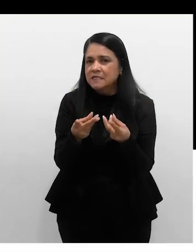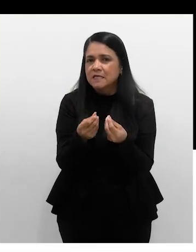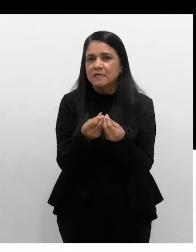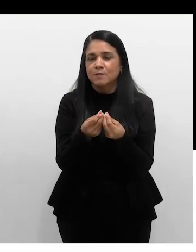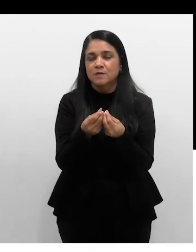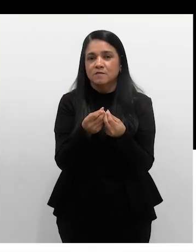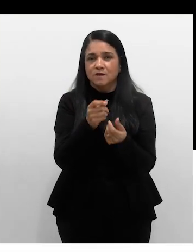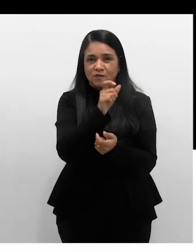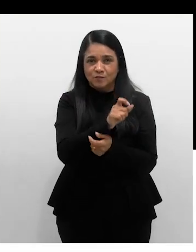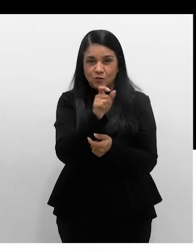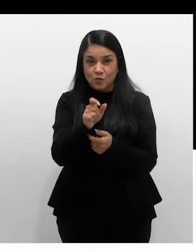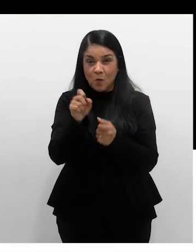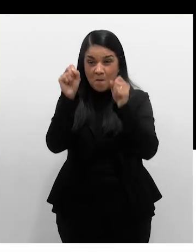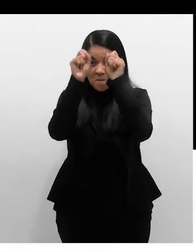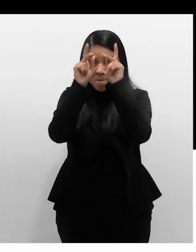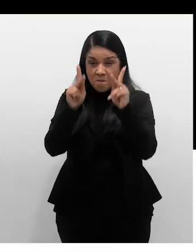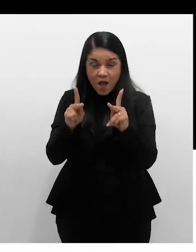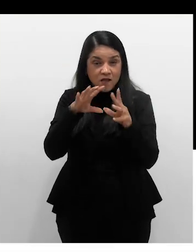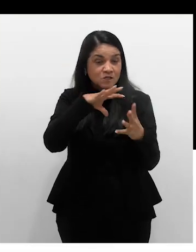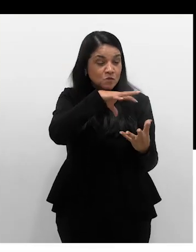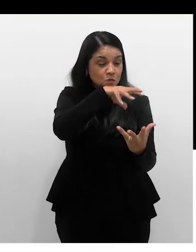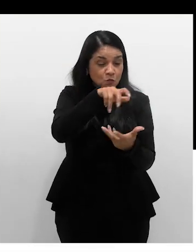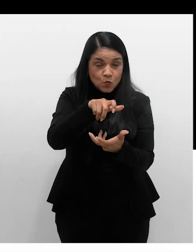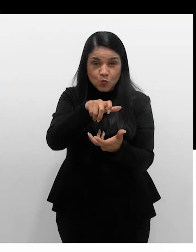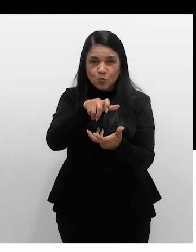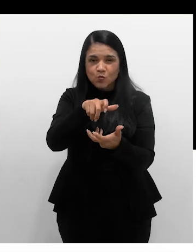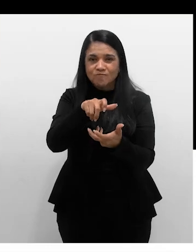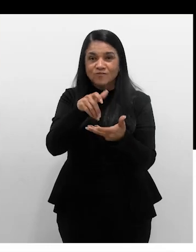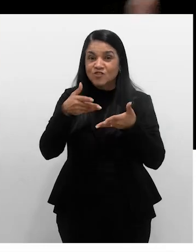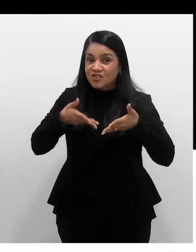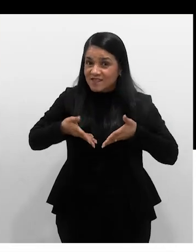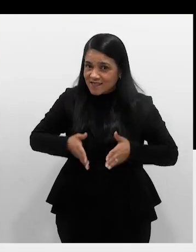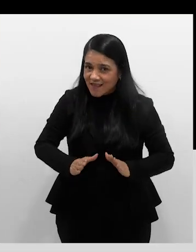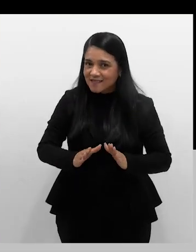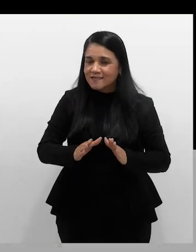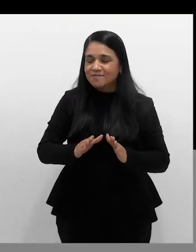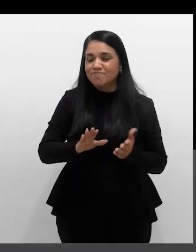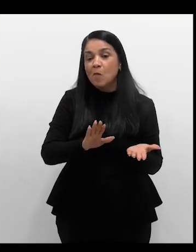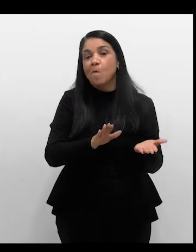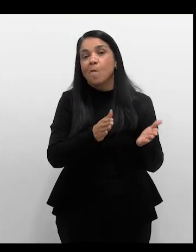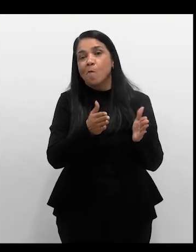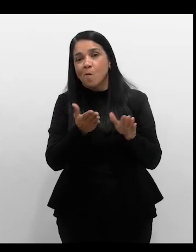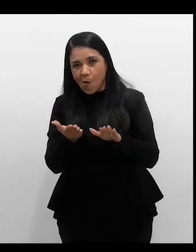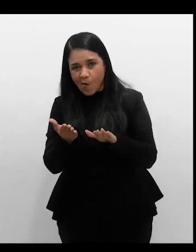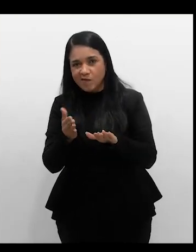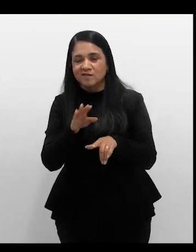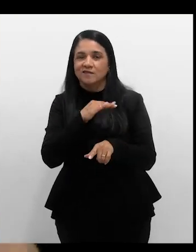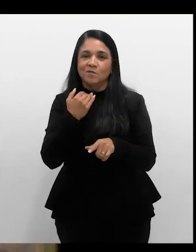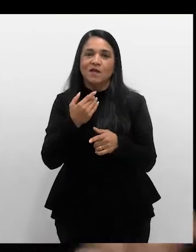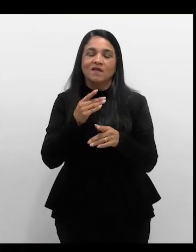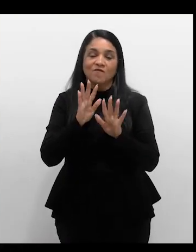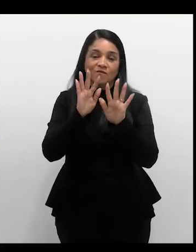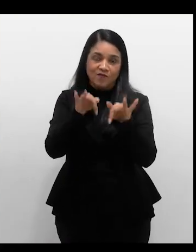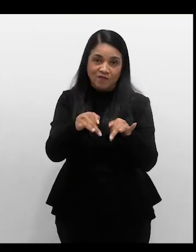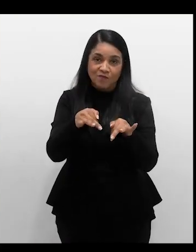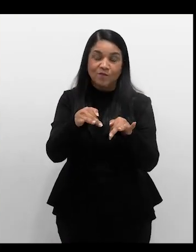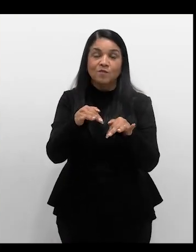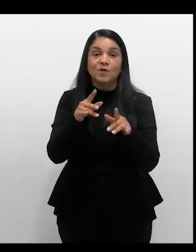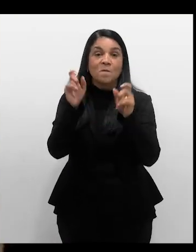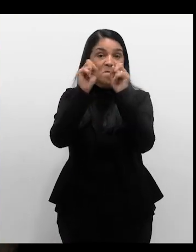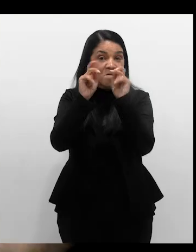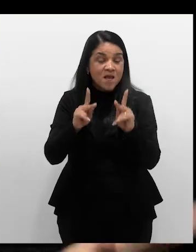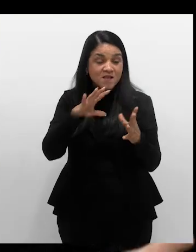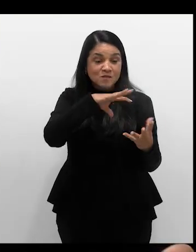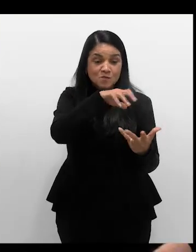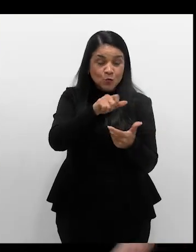sensibiliza a todos. Falar da paz no mundo é um assunto que a gente nasce com ele e a gente morre com ele, porque é um assunto que nunca se resolve,